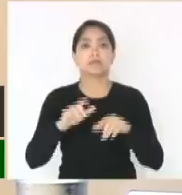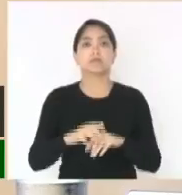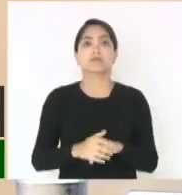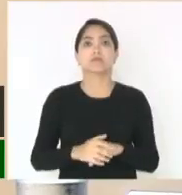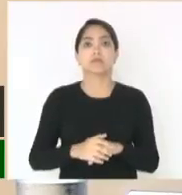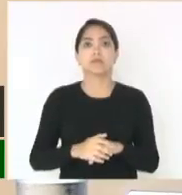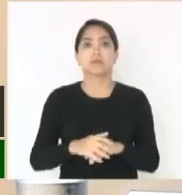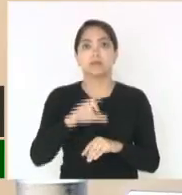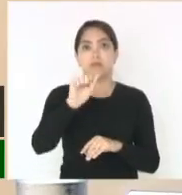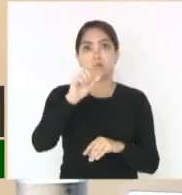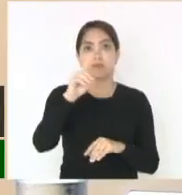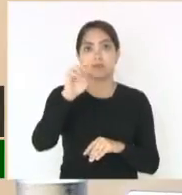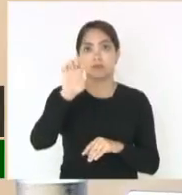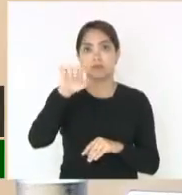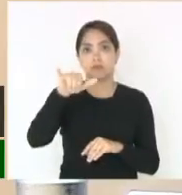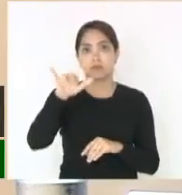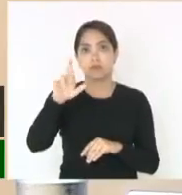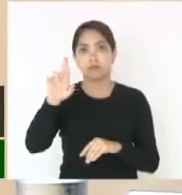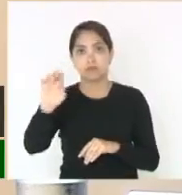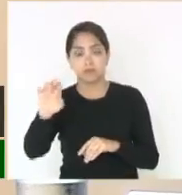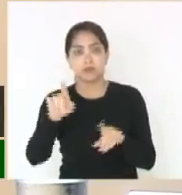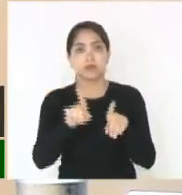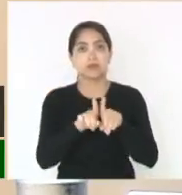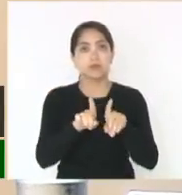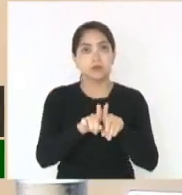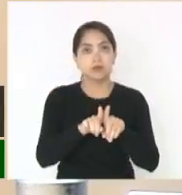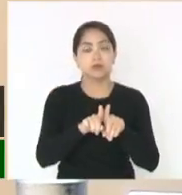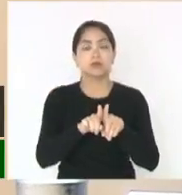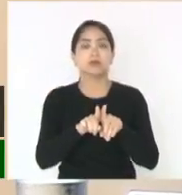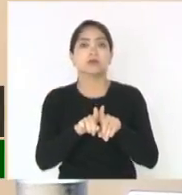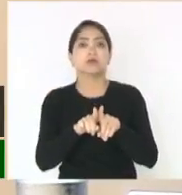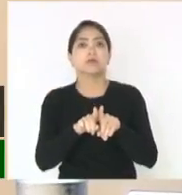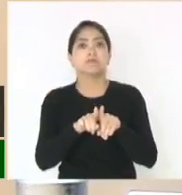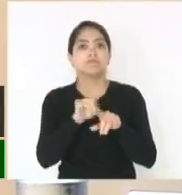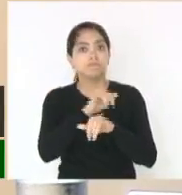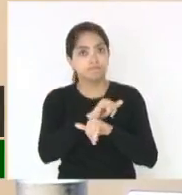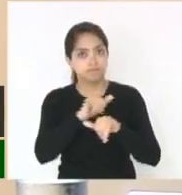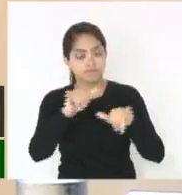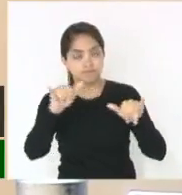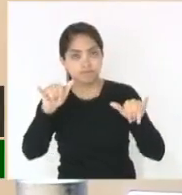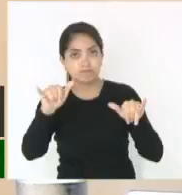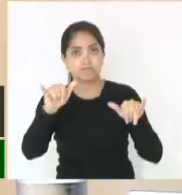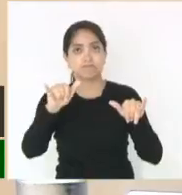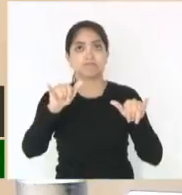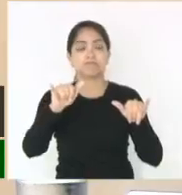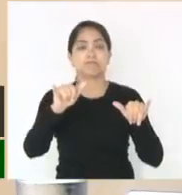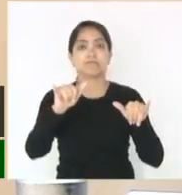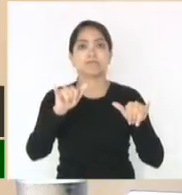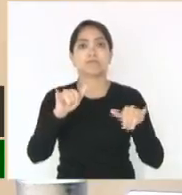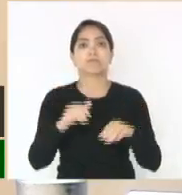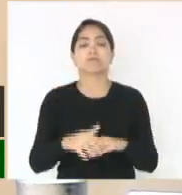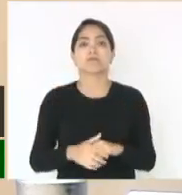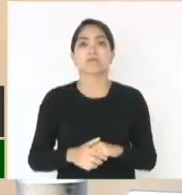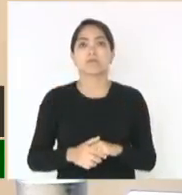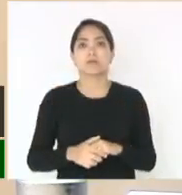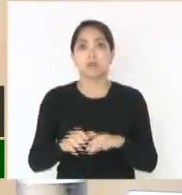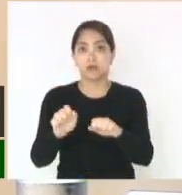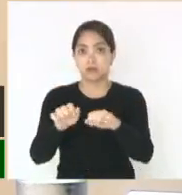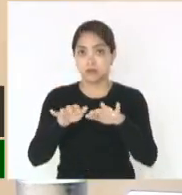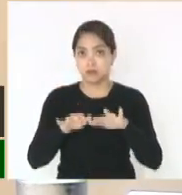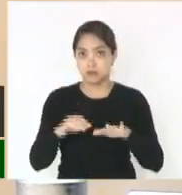Admir Arnon. Ato contínuo. O senhor presidente deu conhecimento ao plenário de que a sessão